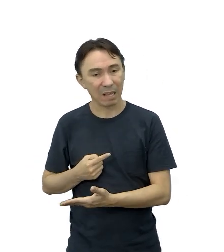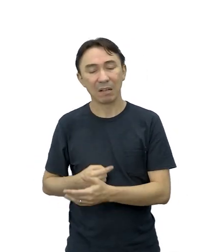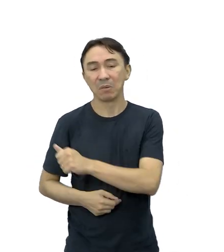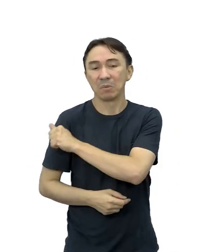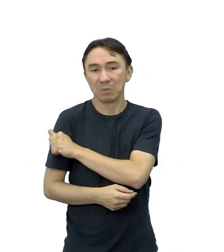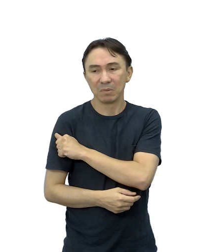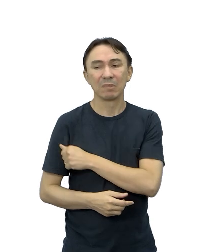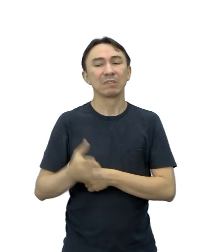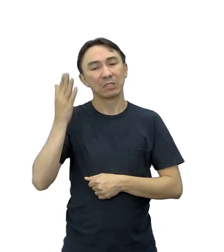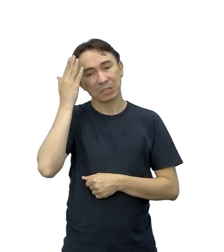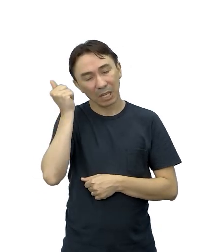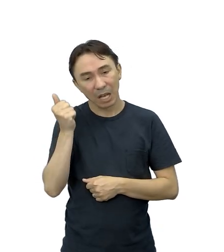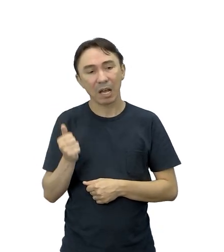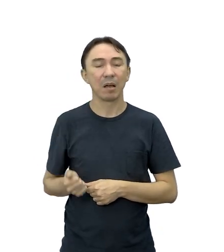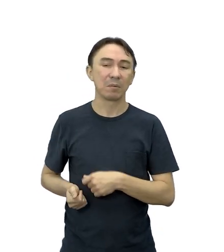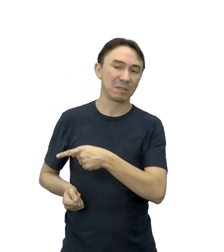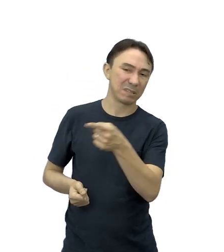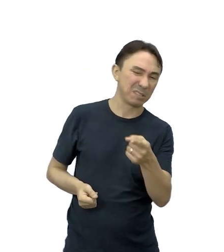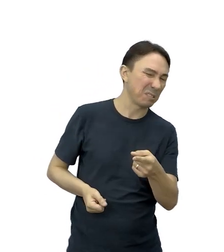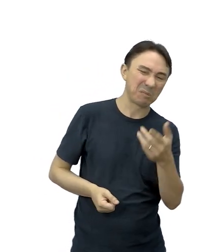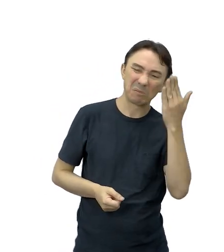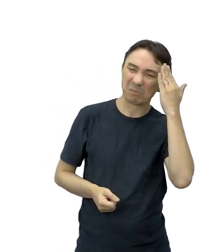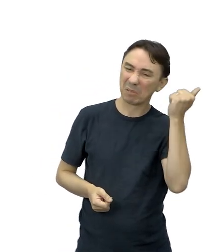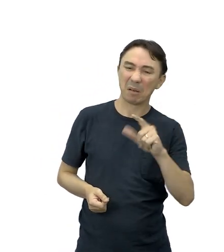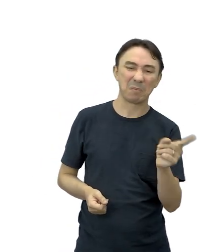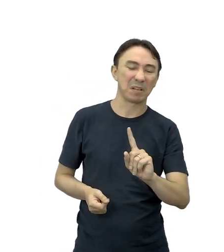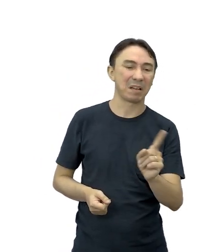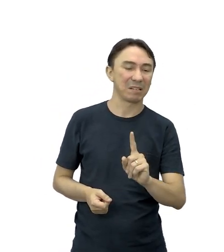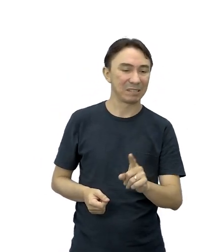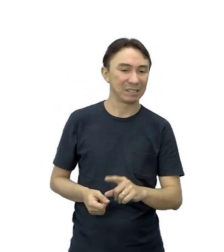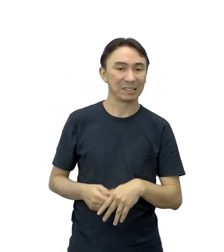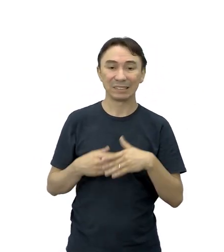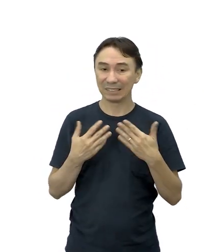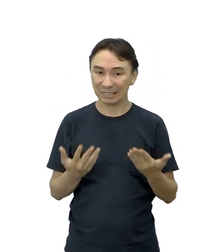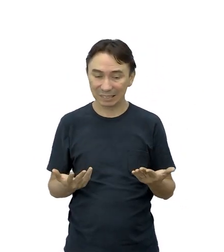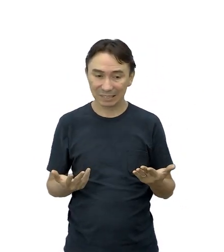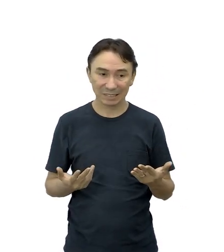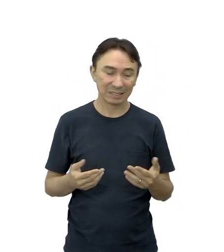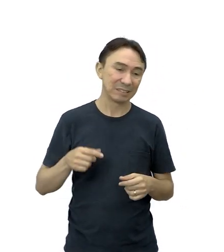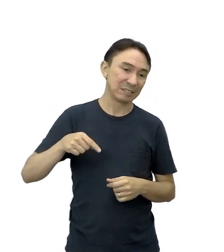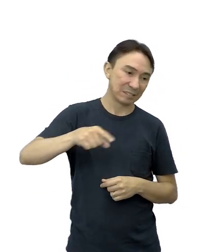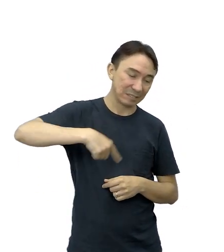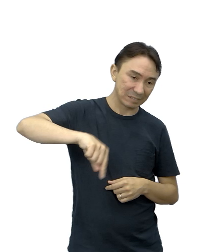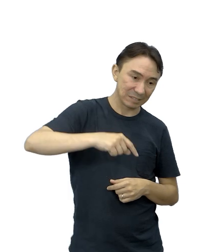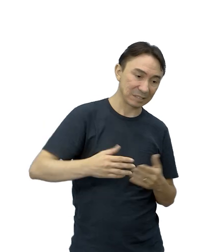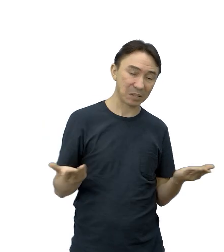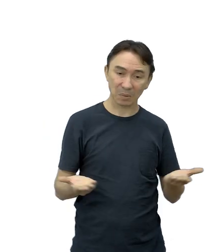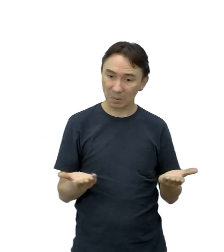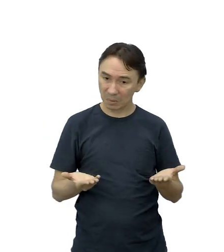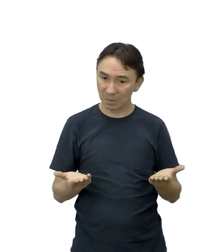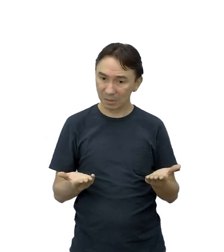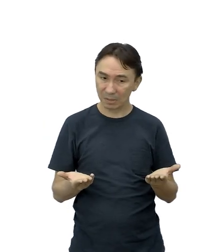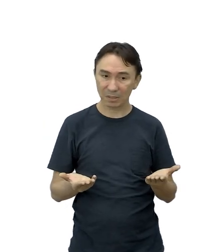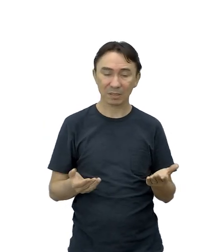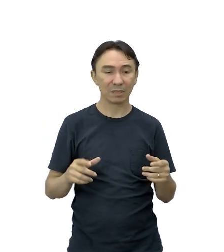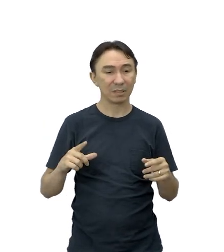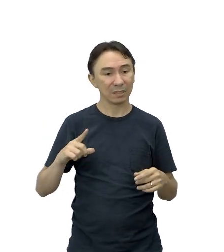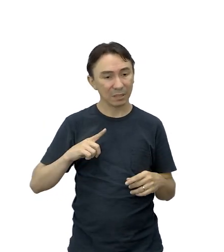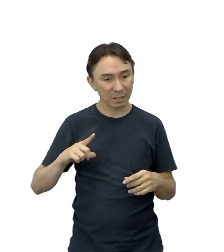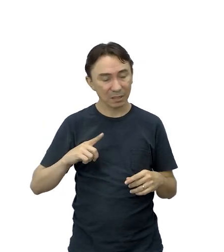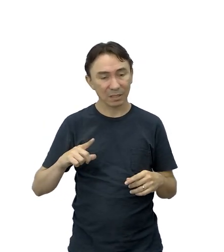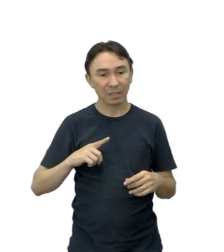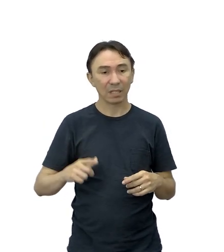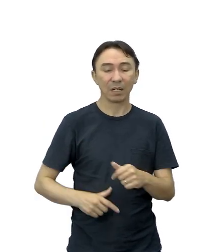sabe, mas sim perceber, nossa, mesmo nessa realidade difícil que nós tivemos aí 3% dos estudantes